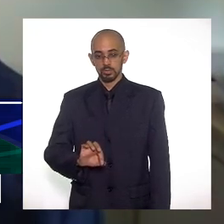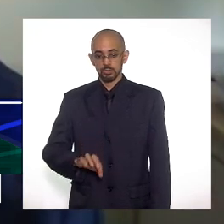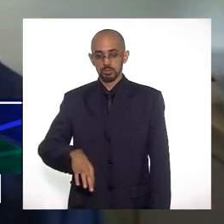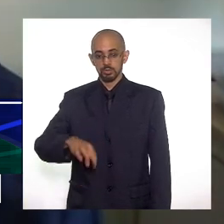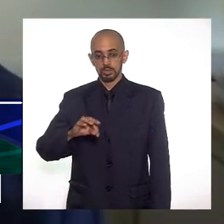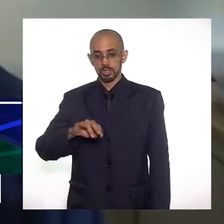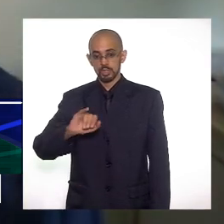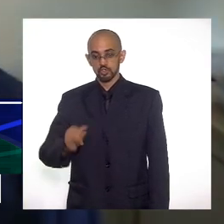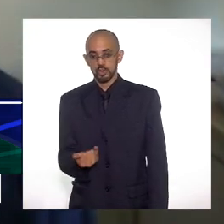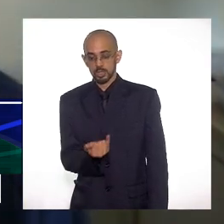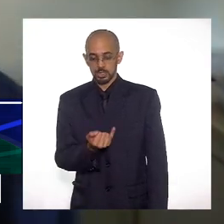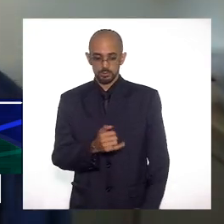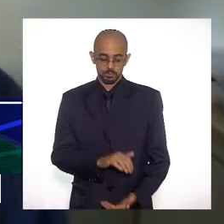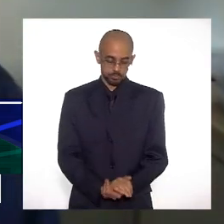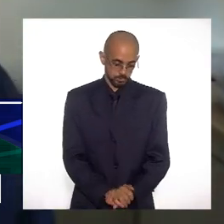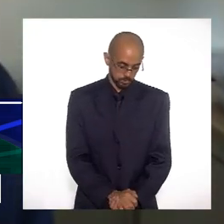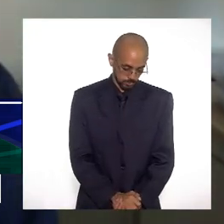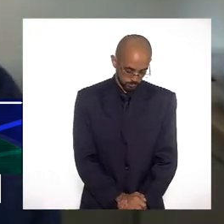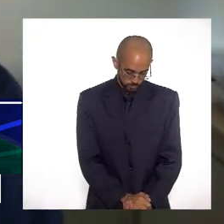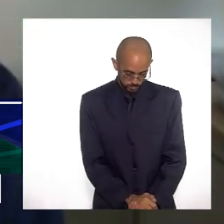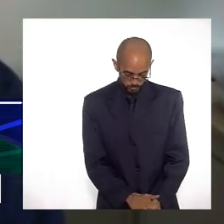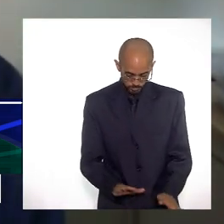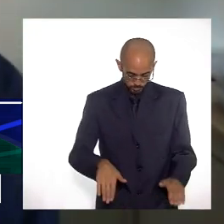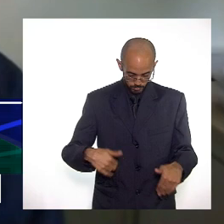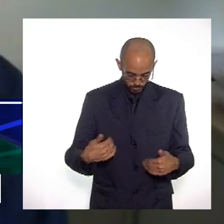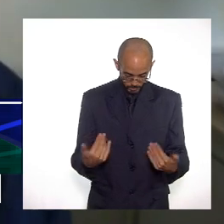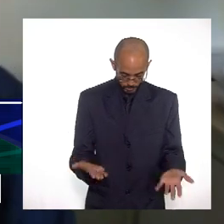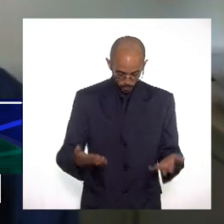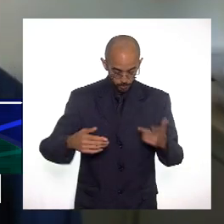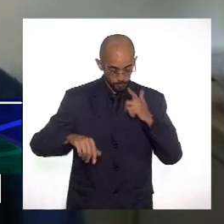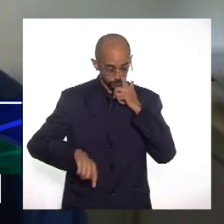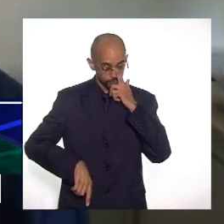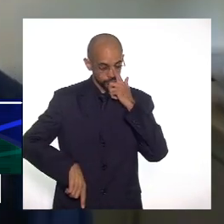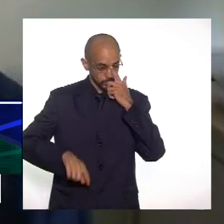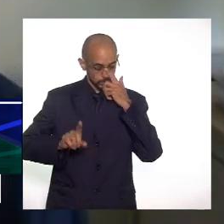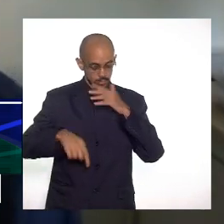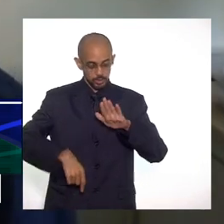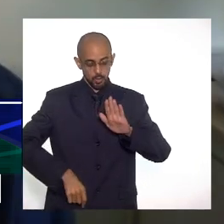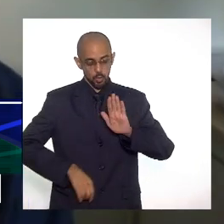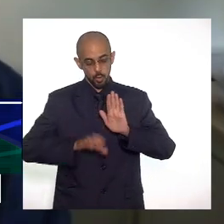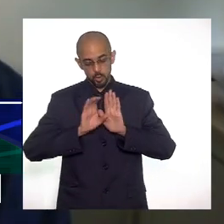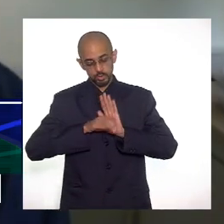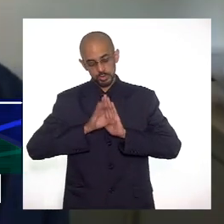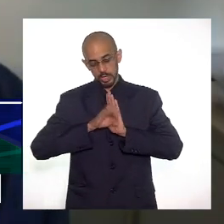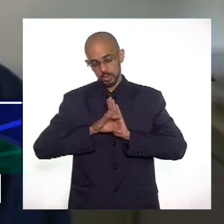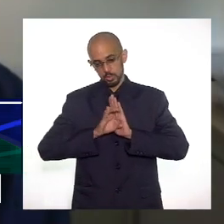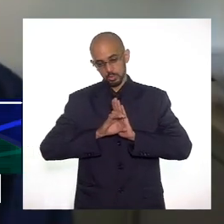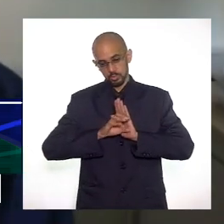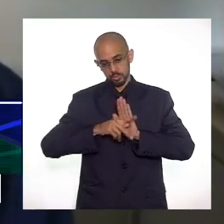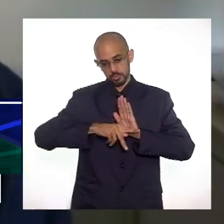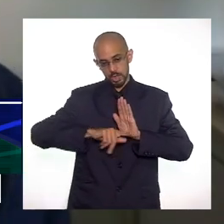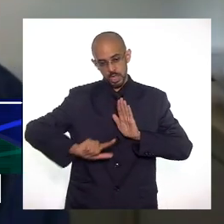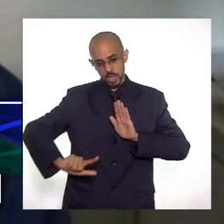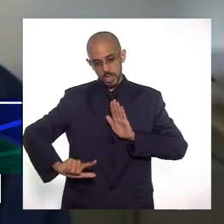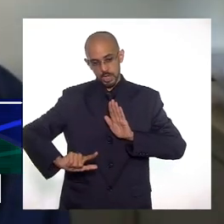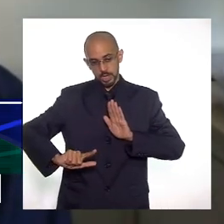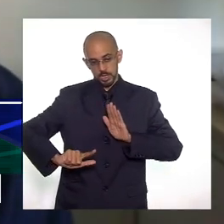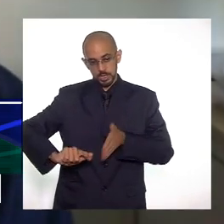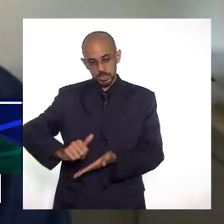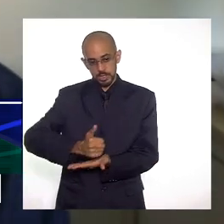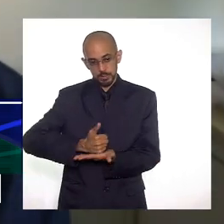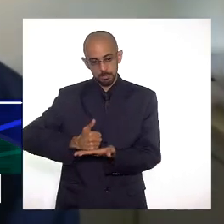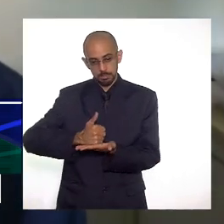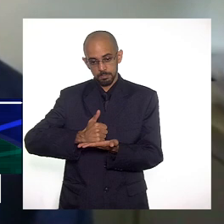de Justiça. Bom, este é o conceito do projeto, respaldado na